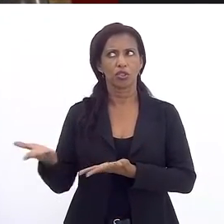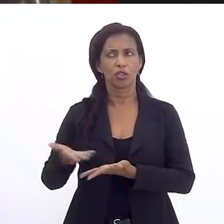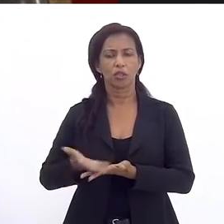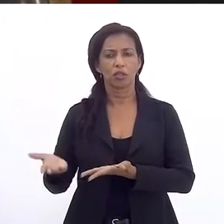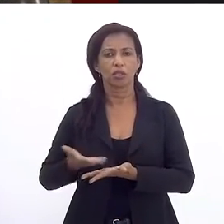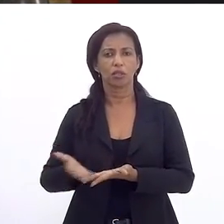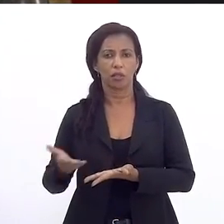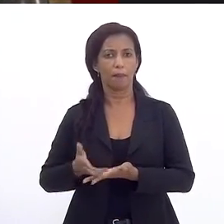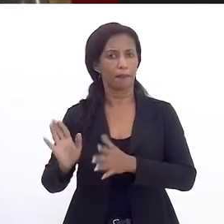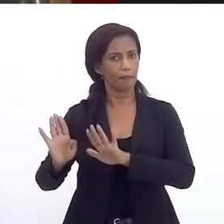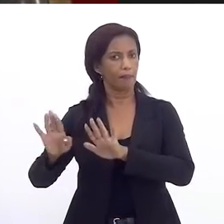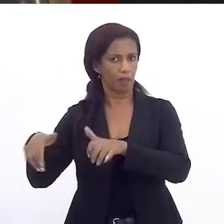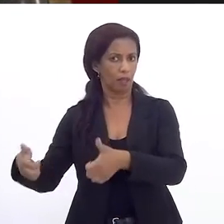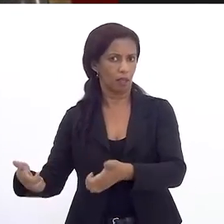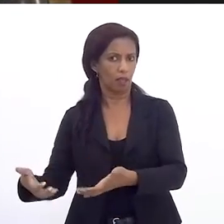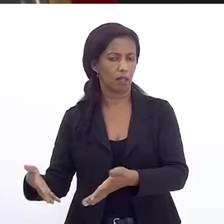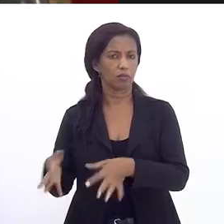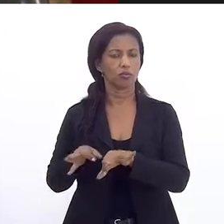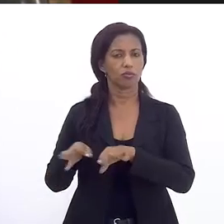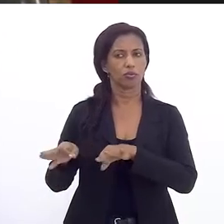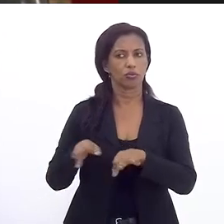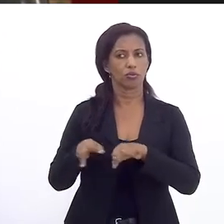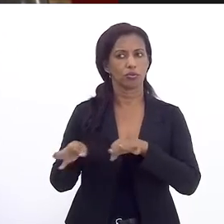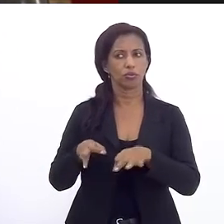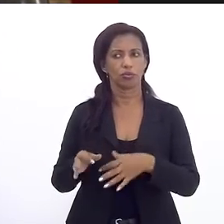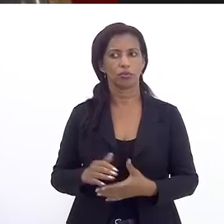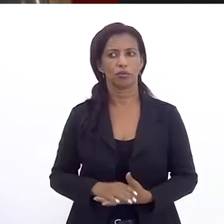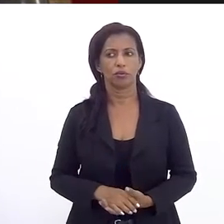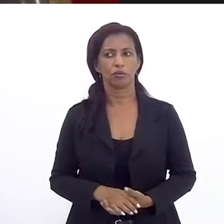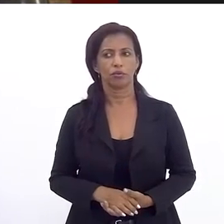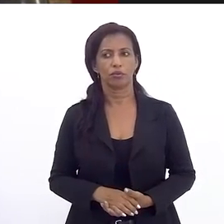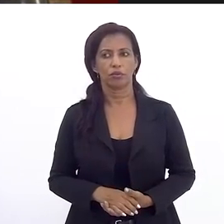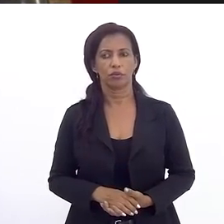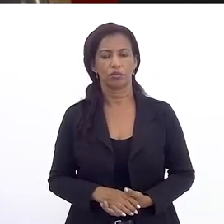público. É isso.